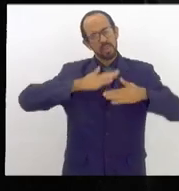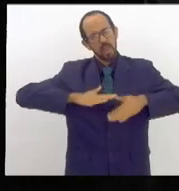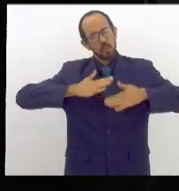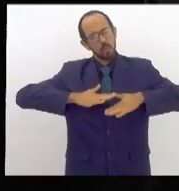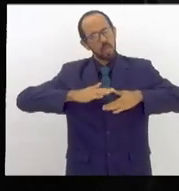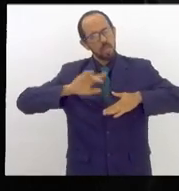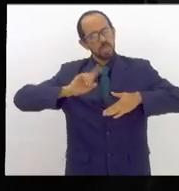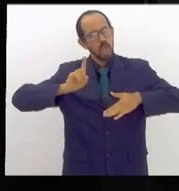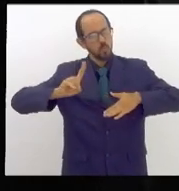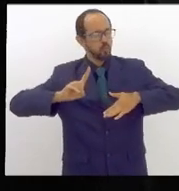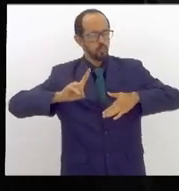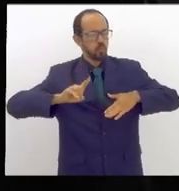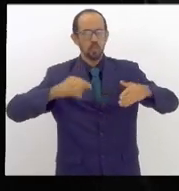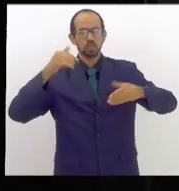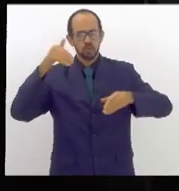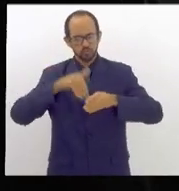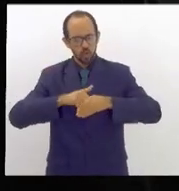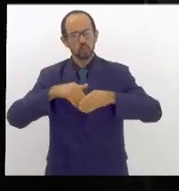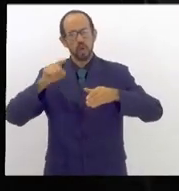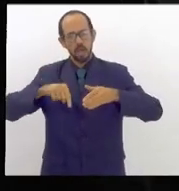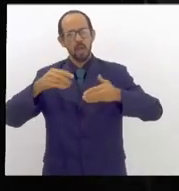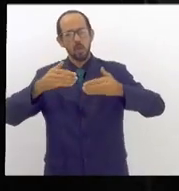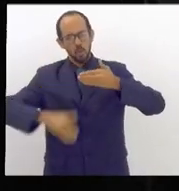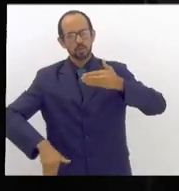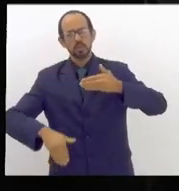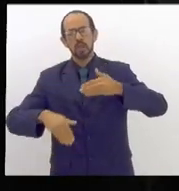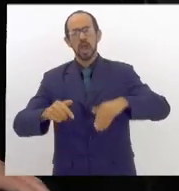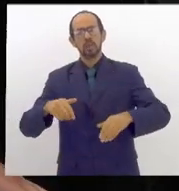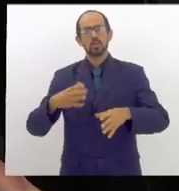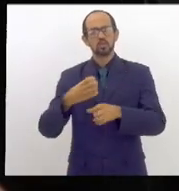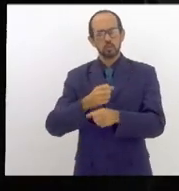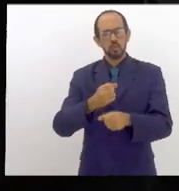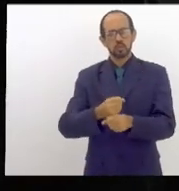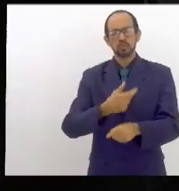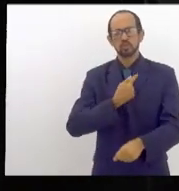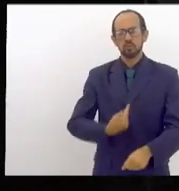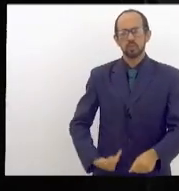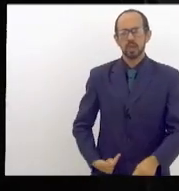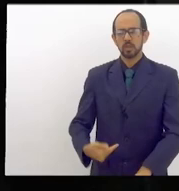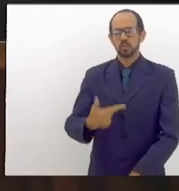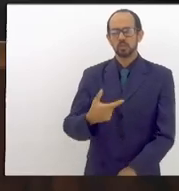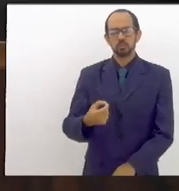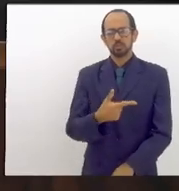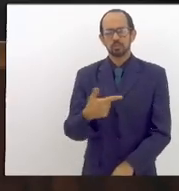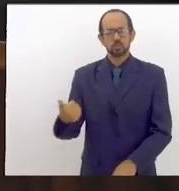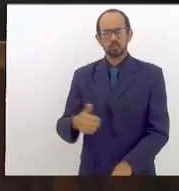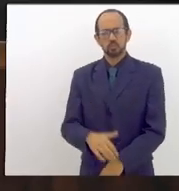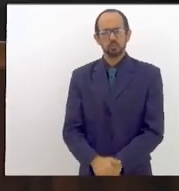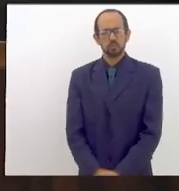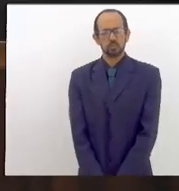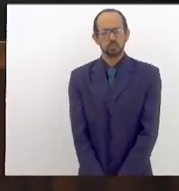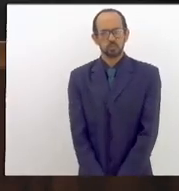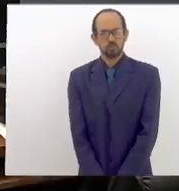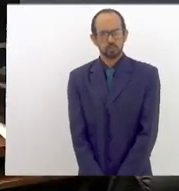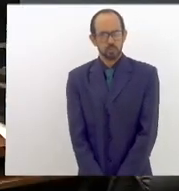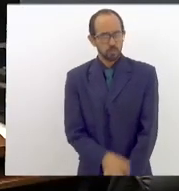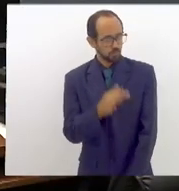voto pela aprovação Portanto o nosso voto será contrário as contas do governador em 2021 Deputado Flávio